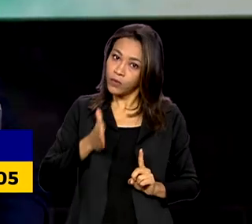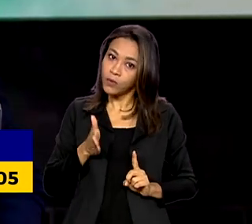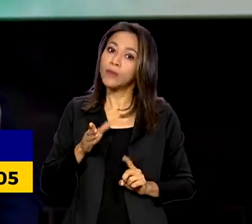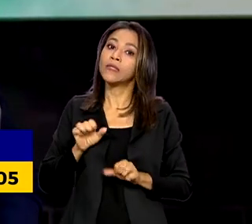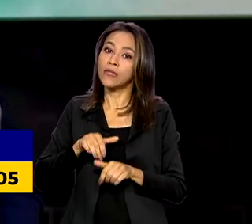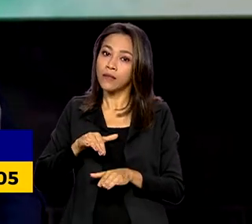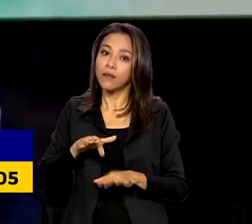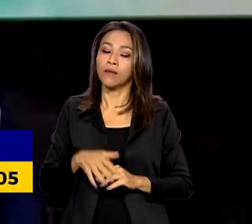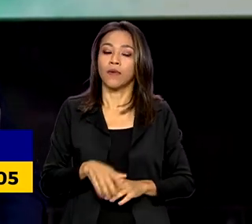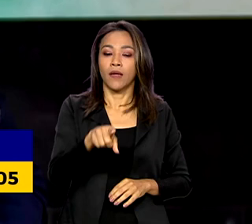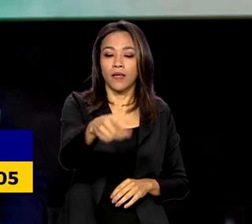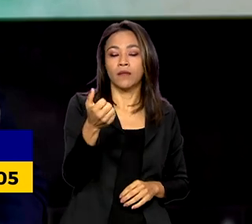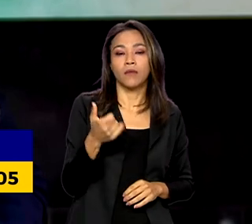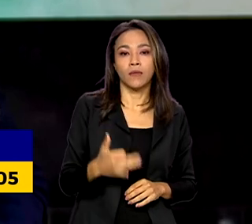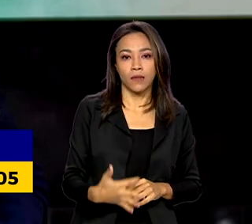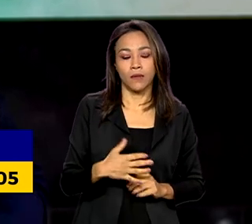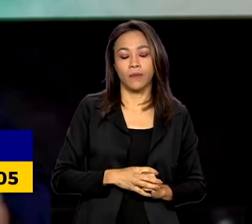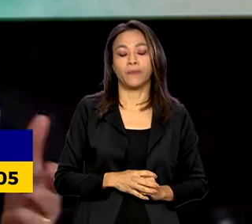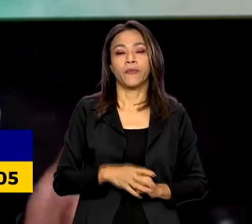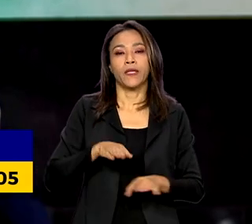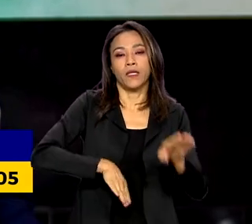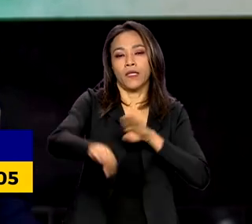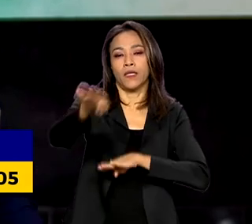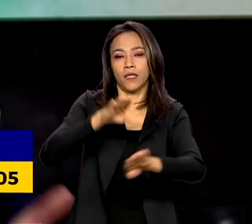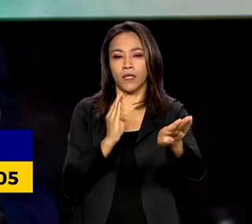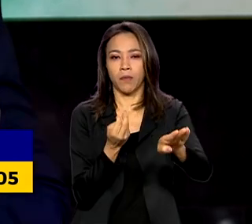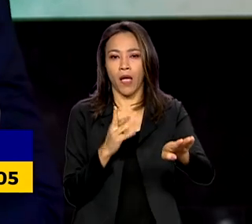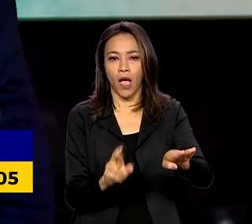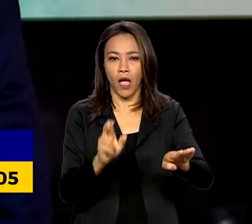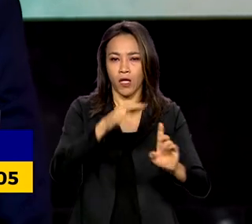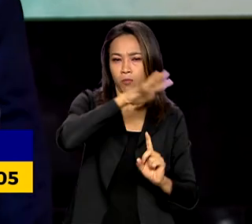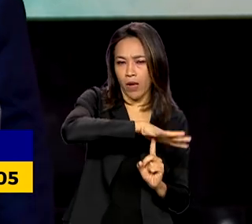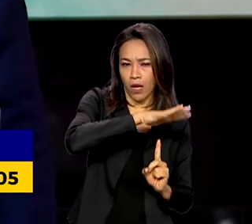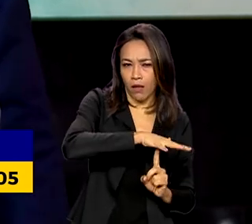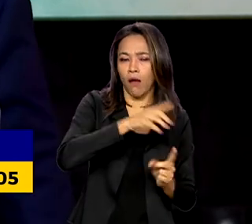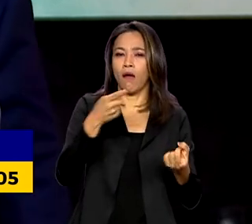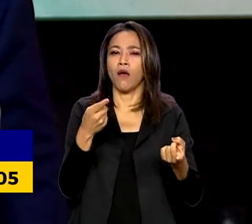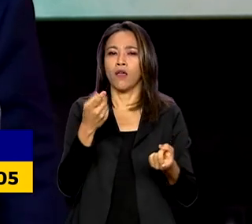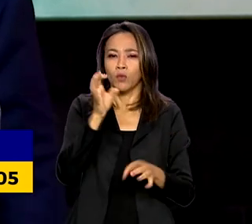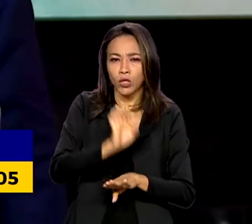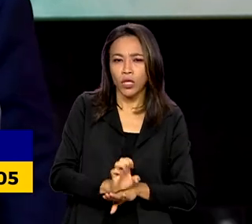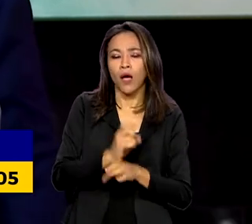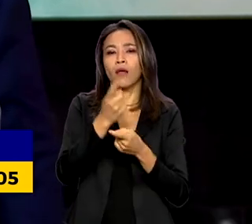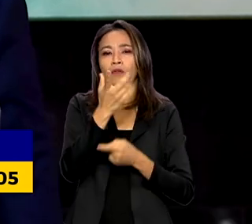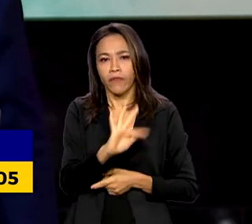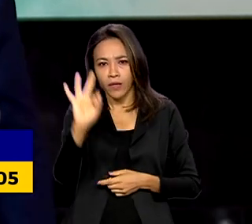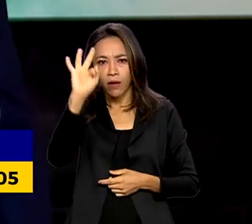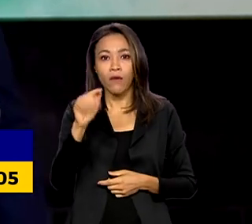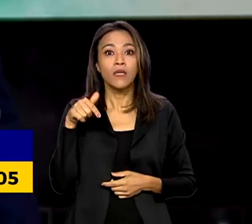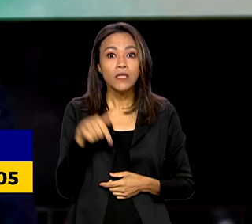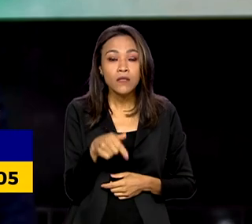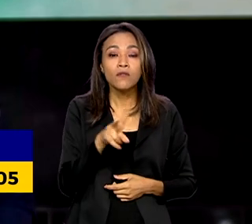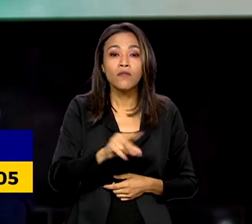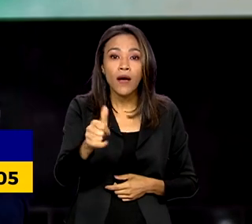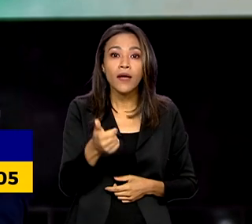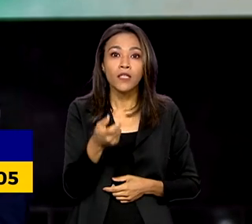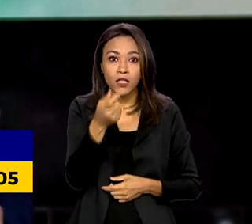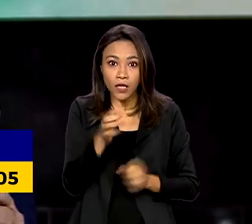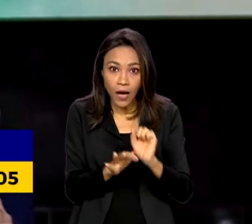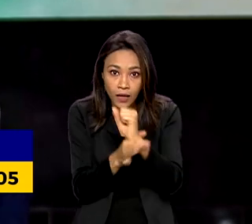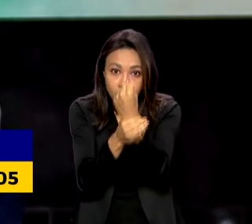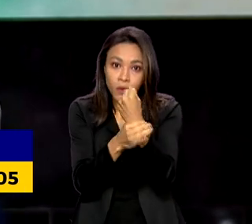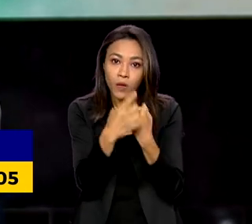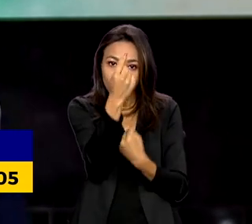do Paraná, tanto estaduais quanto federais, vai garantir um investimento